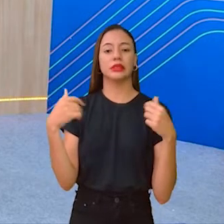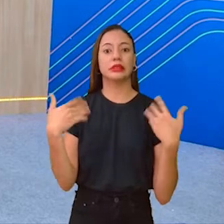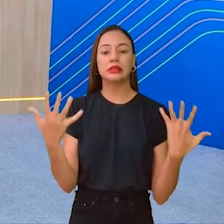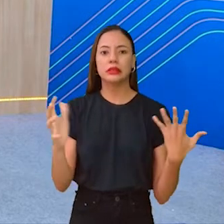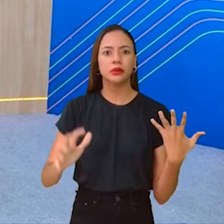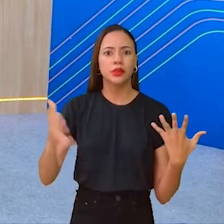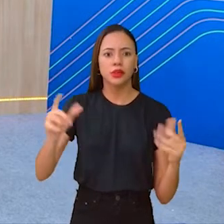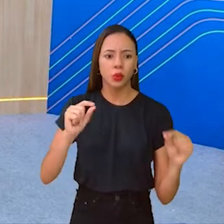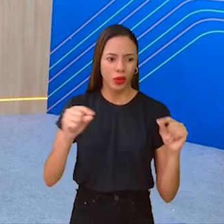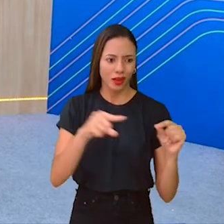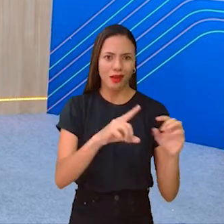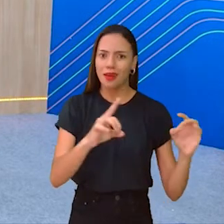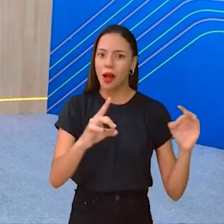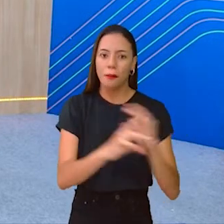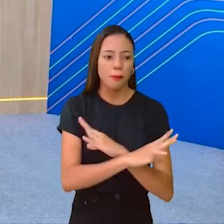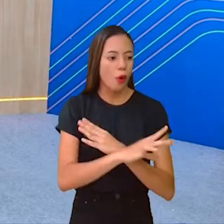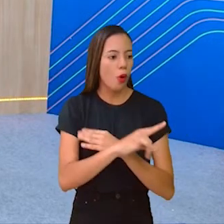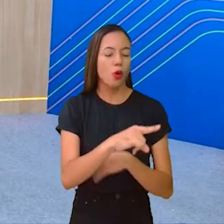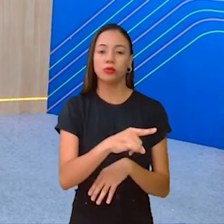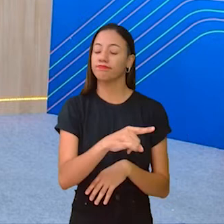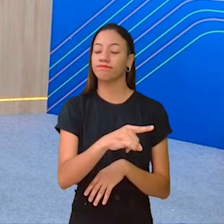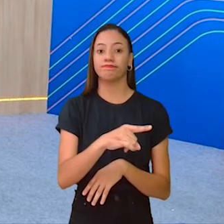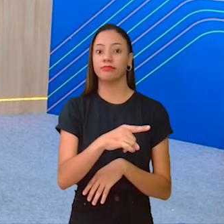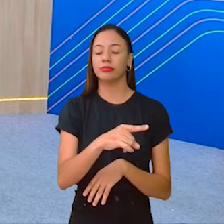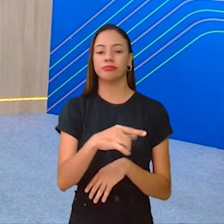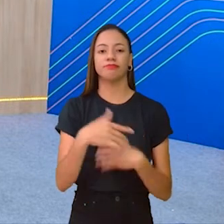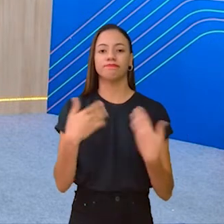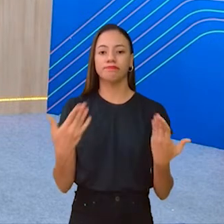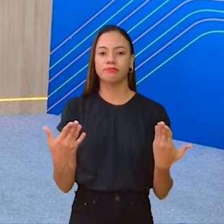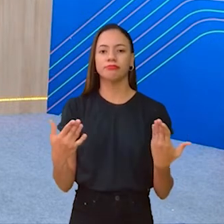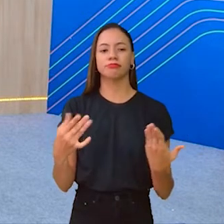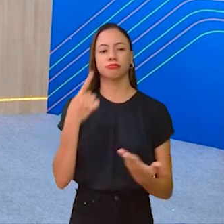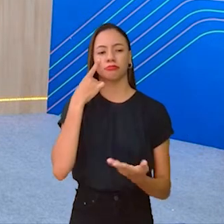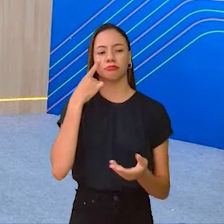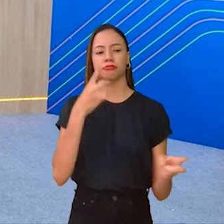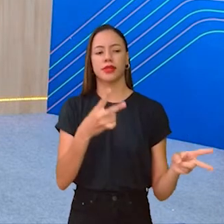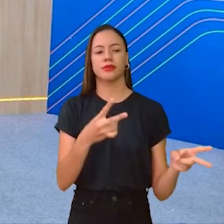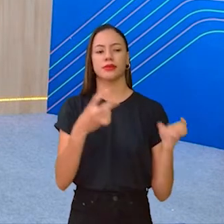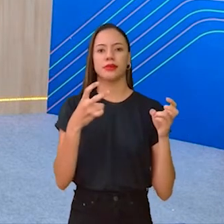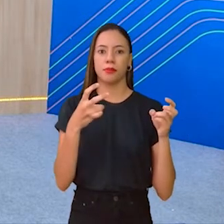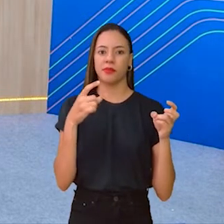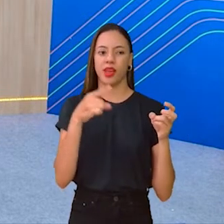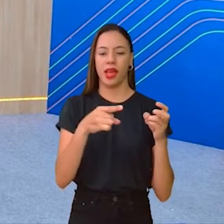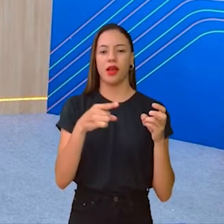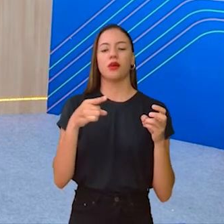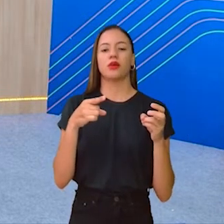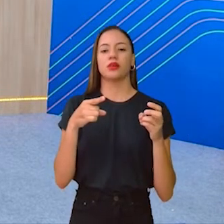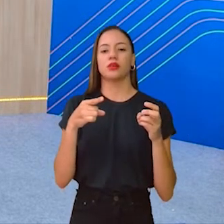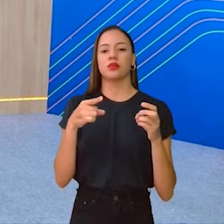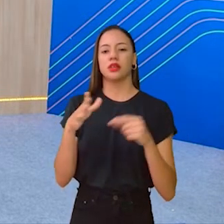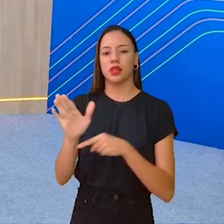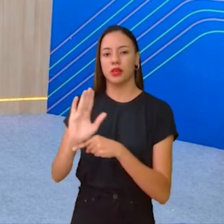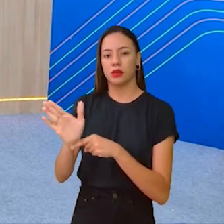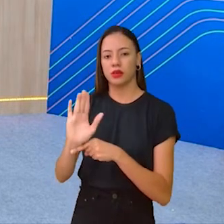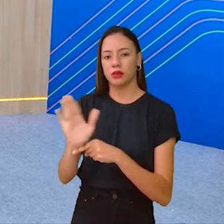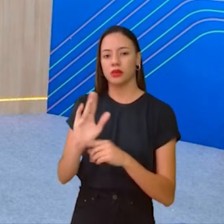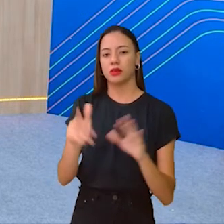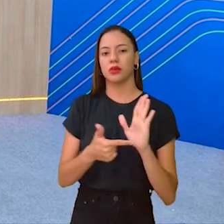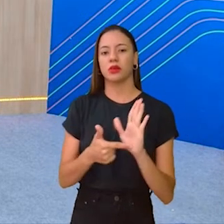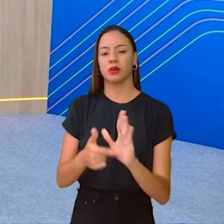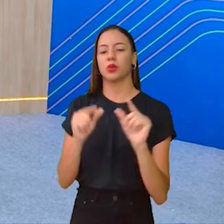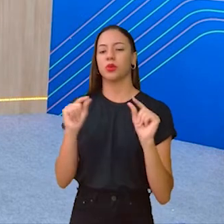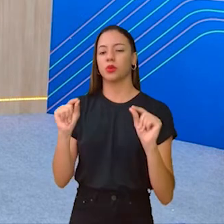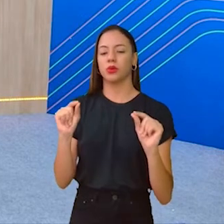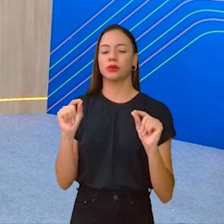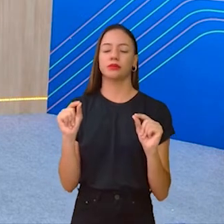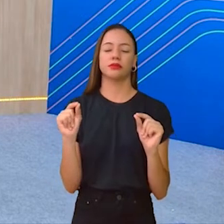acontece? Acabou-se, não tem mais jeito, né? E aí a gente viu, né? O curta mostrou pra gente, né? Que